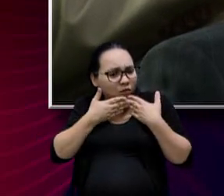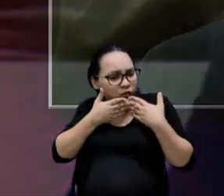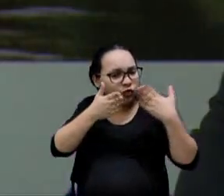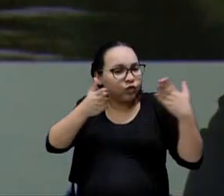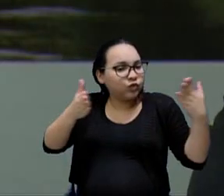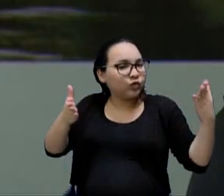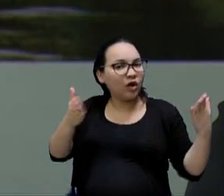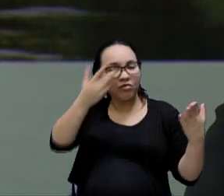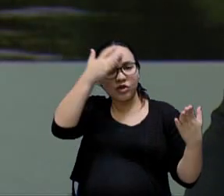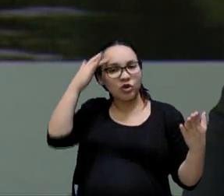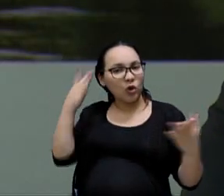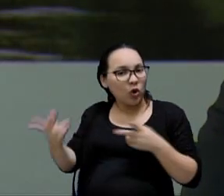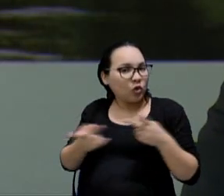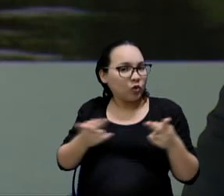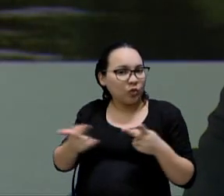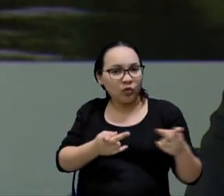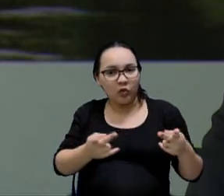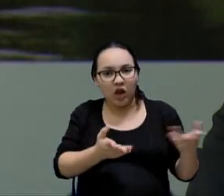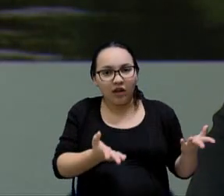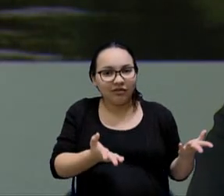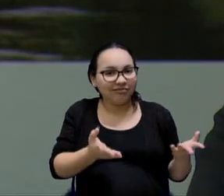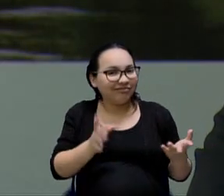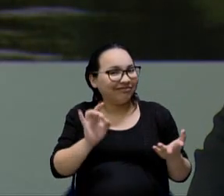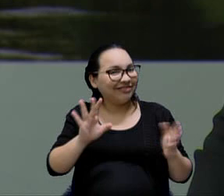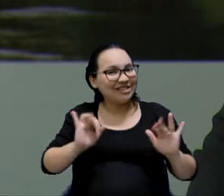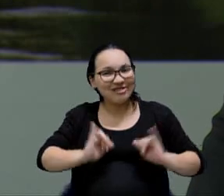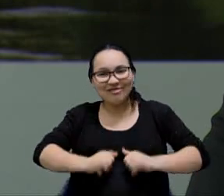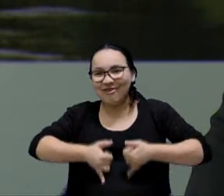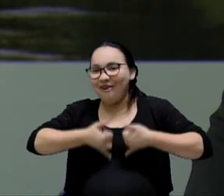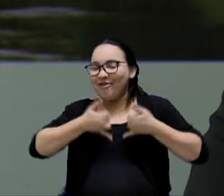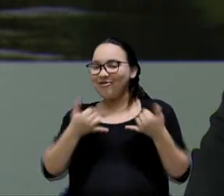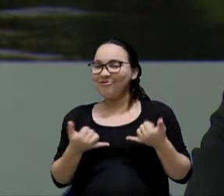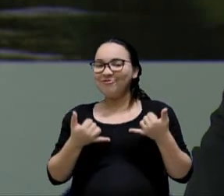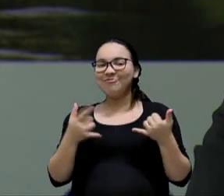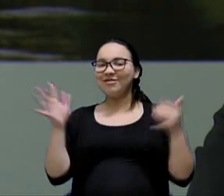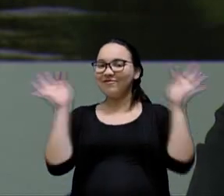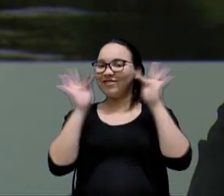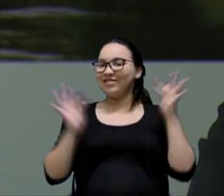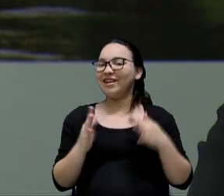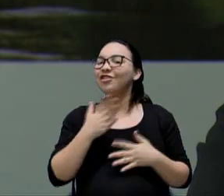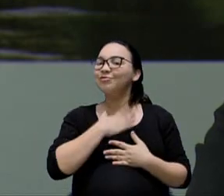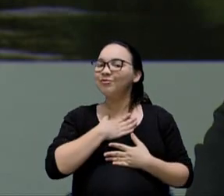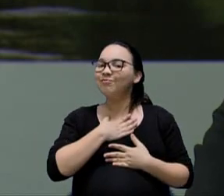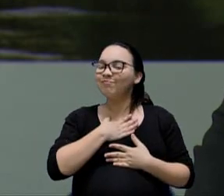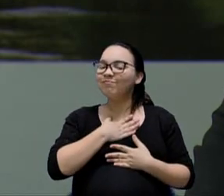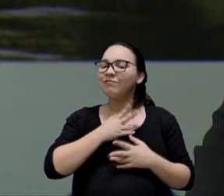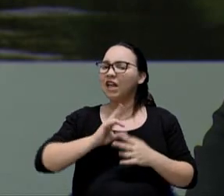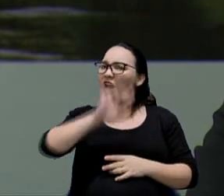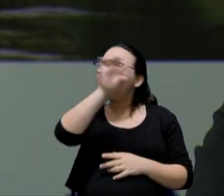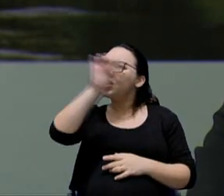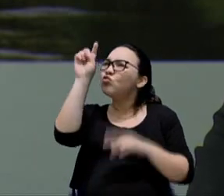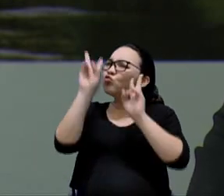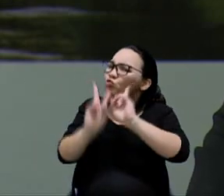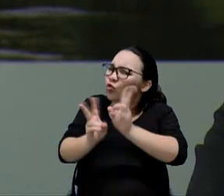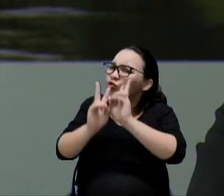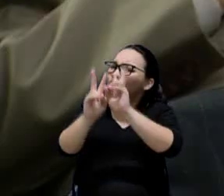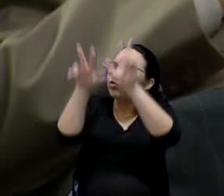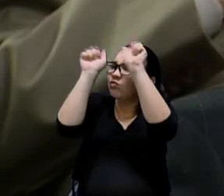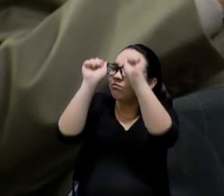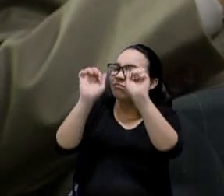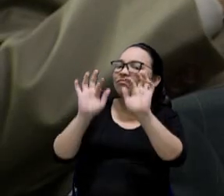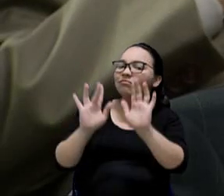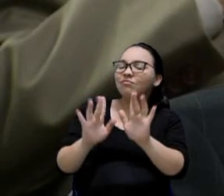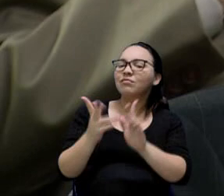as pessoas e os seus convidados, é só motivo de orgulho e satisfação para mim. Que Deus continue te iluminando e fazendo de